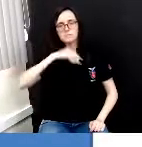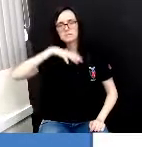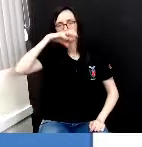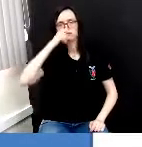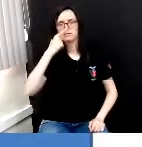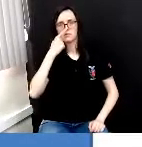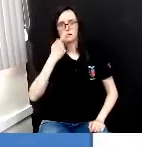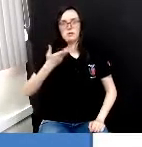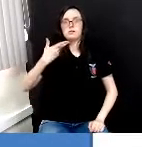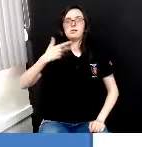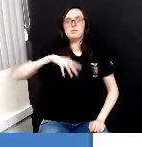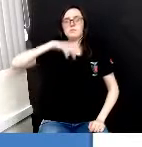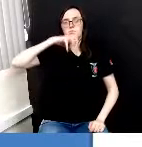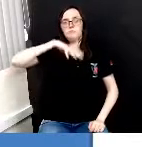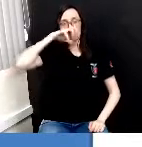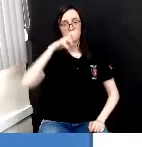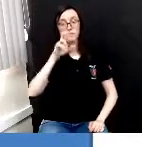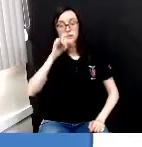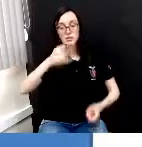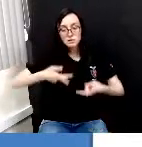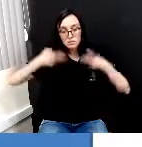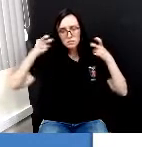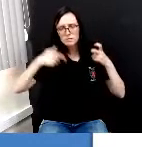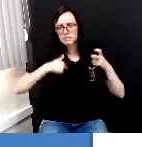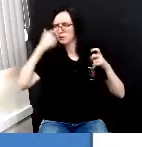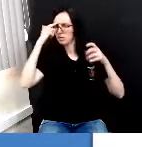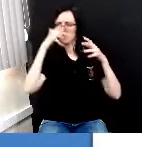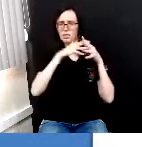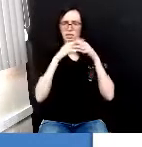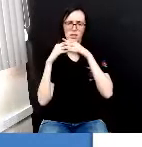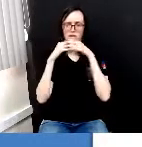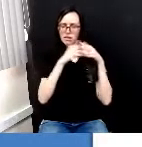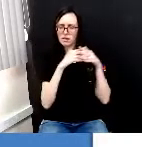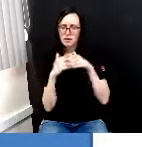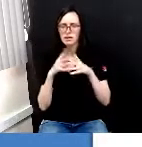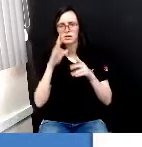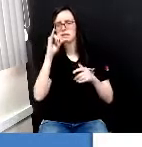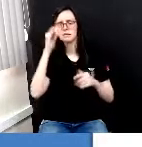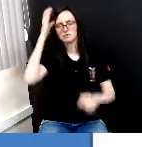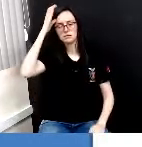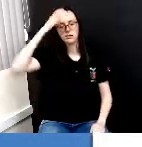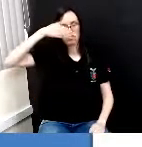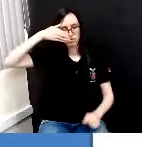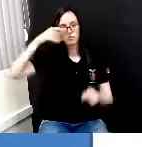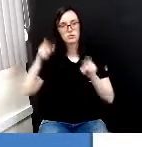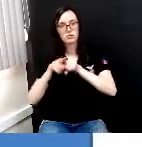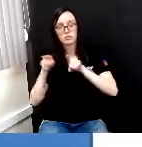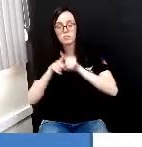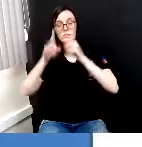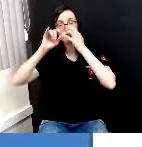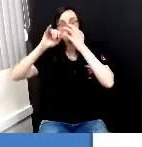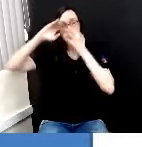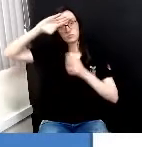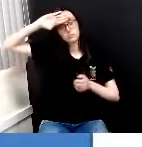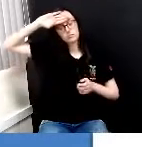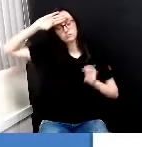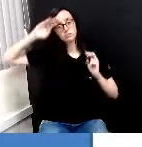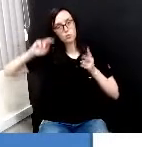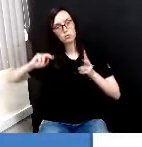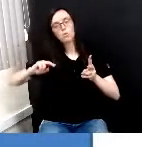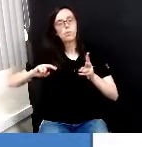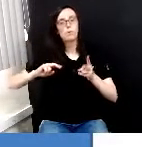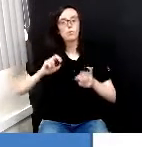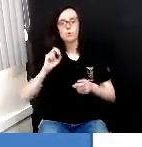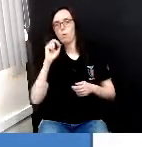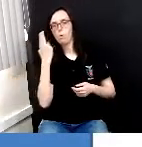respiração acelerada, se ela está com alguma confusão mental, alteração da consciência, se a febre está continuando, se